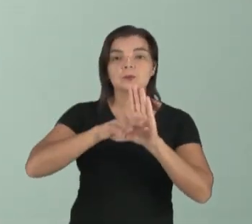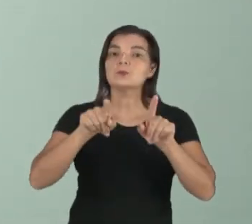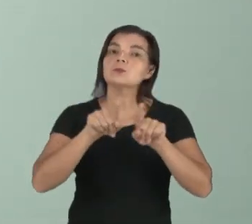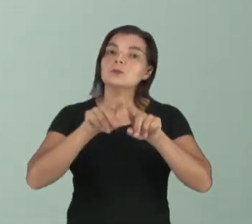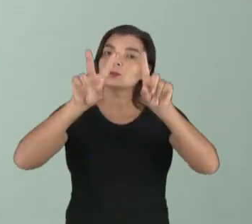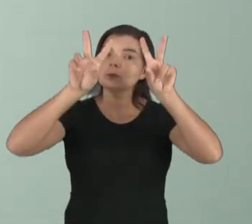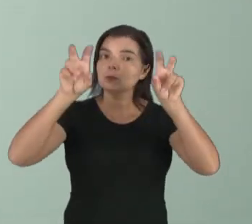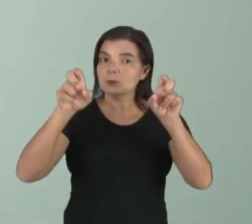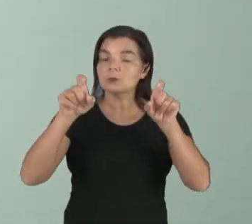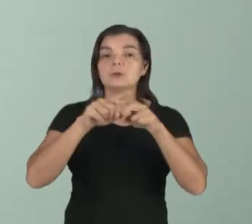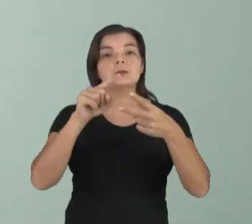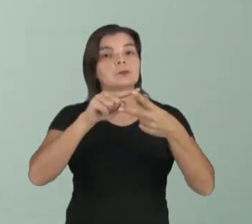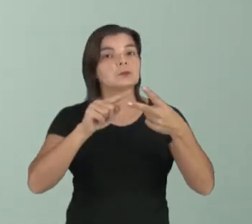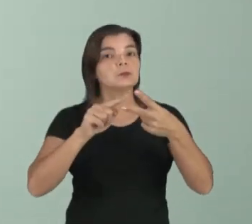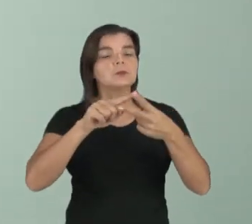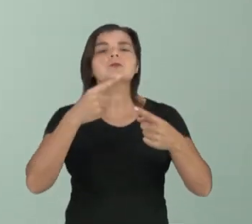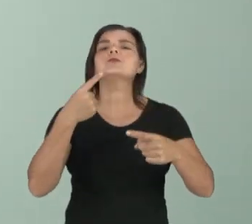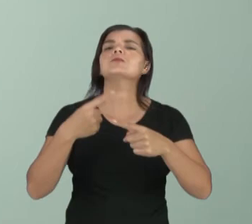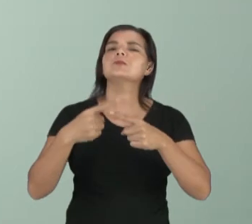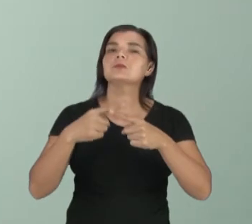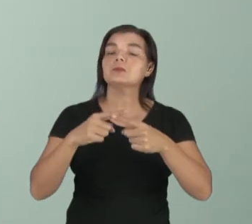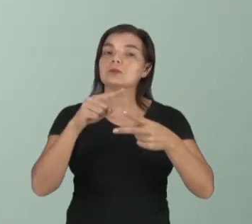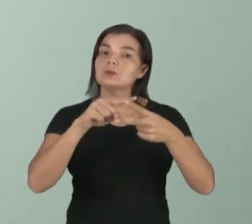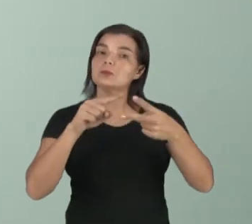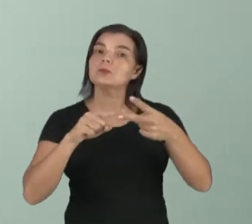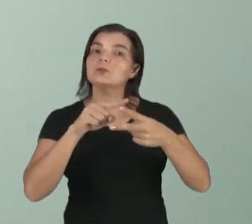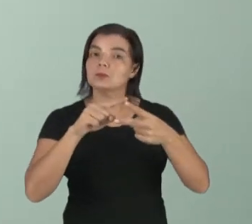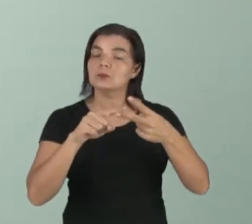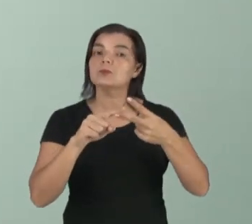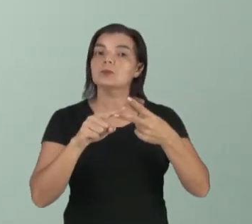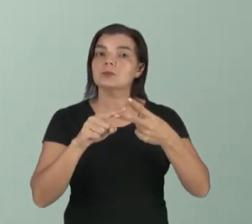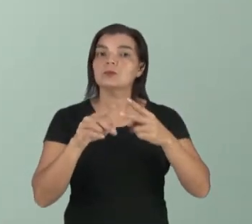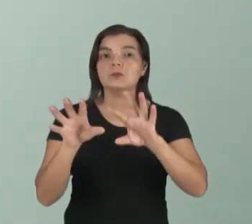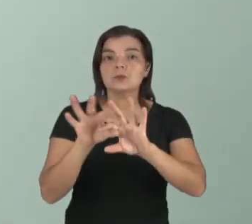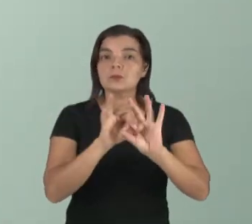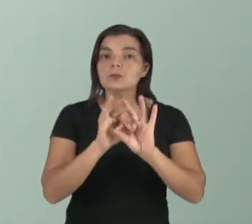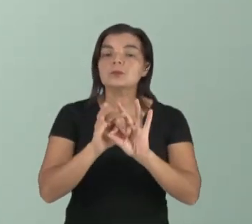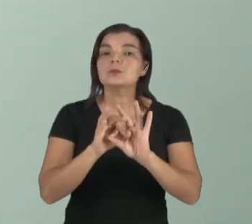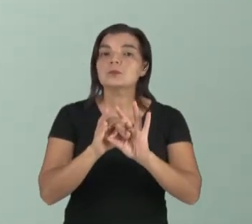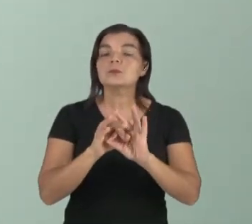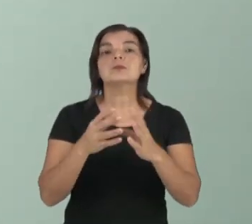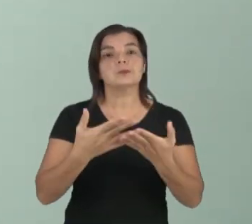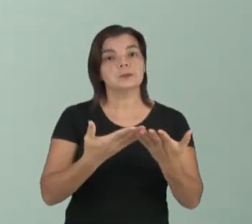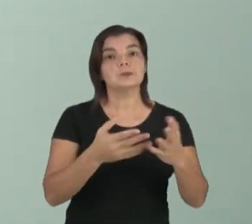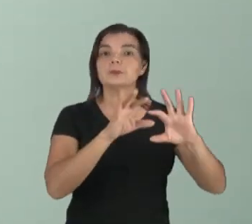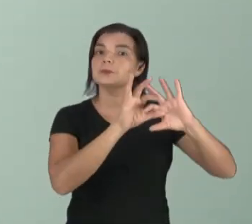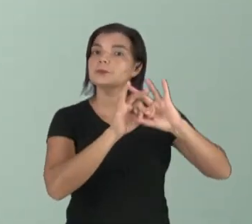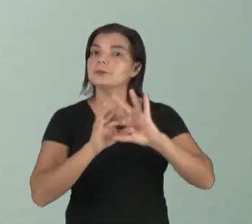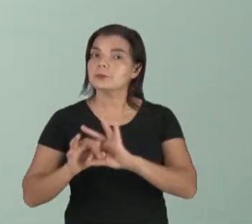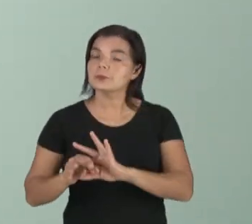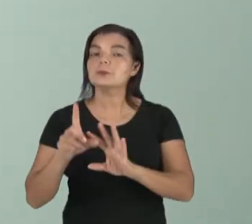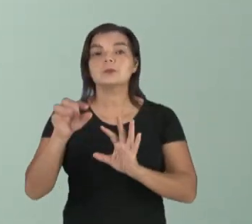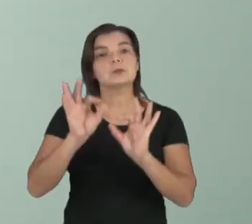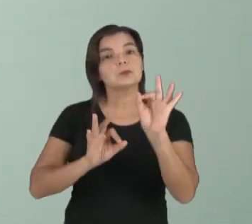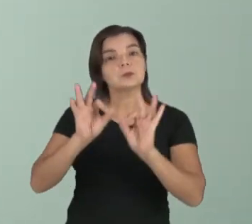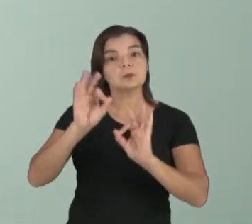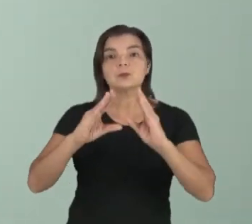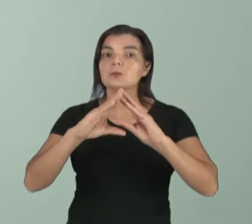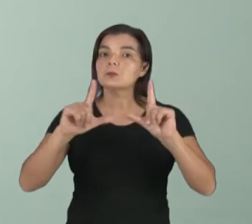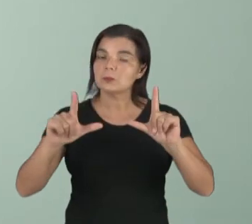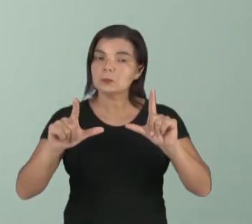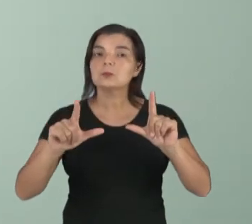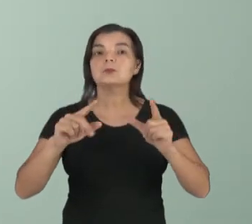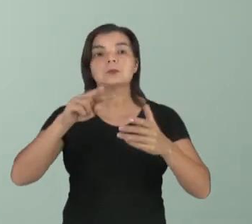coesão e coerência. E por que esses dois termos estão ligados? A coerência é a organização lógica do